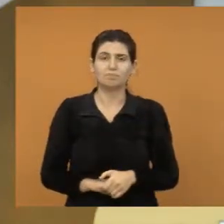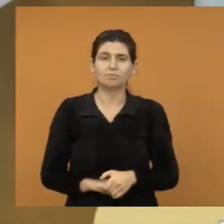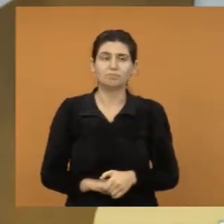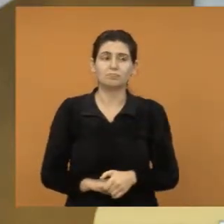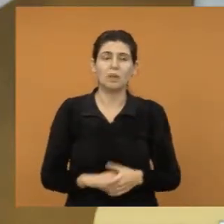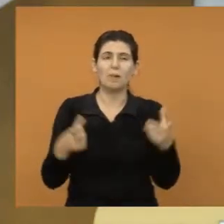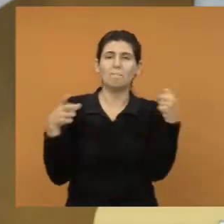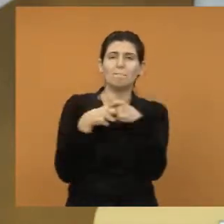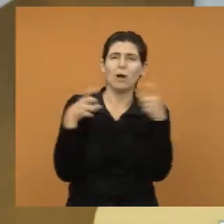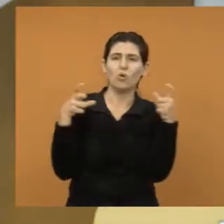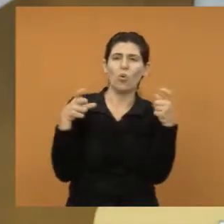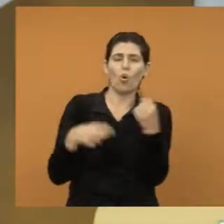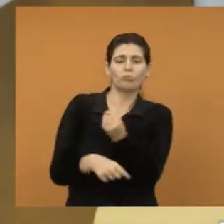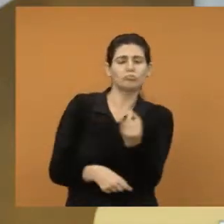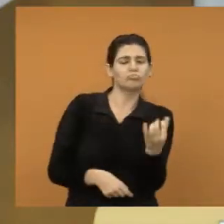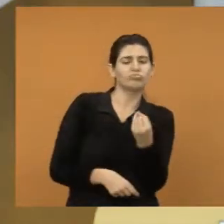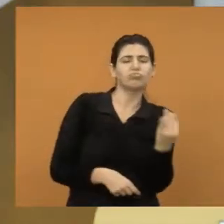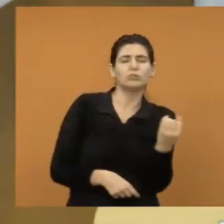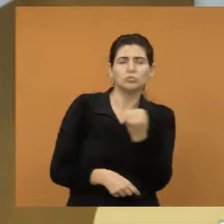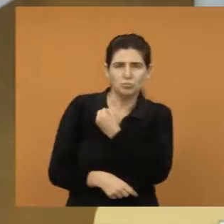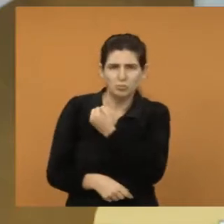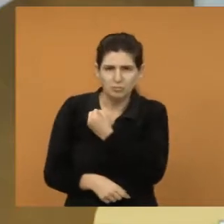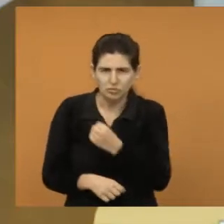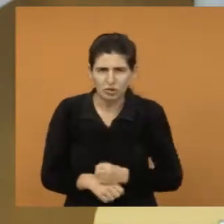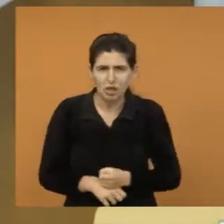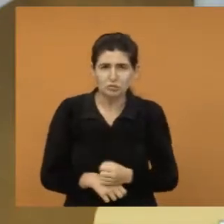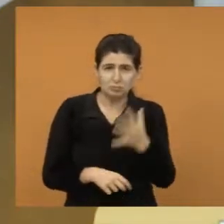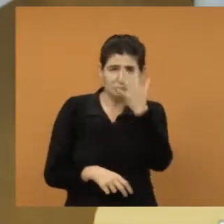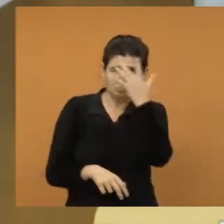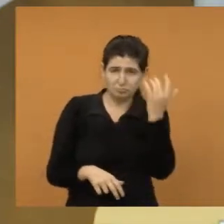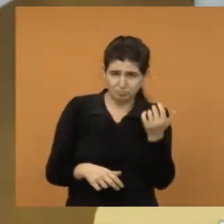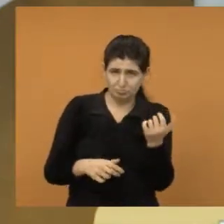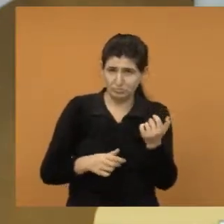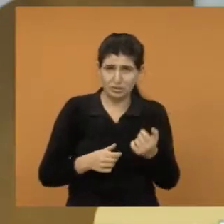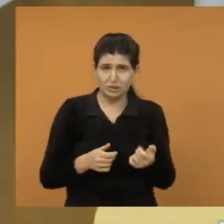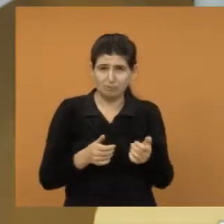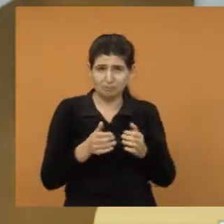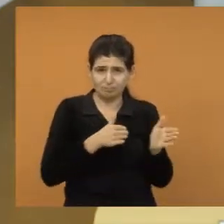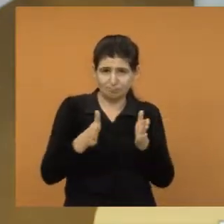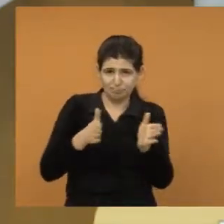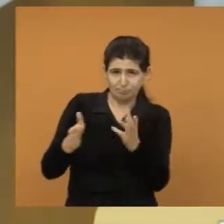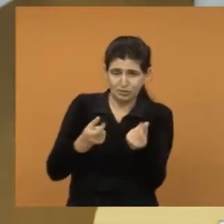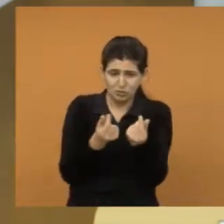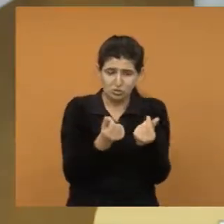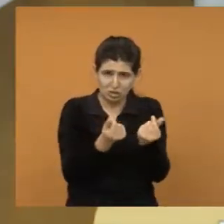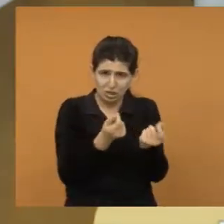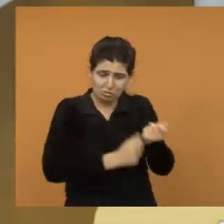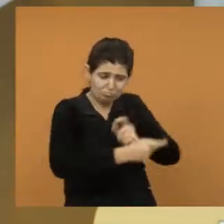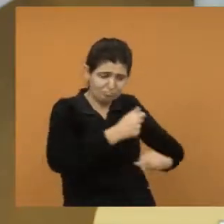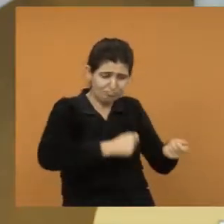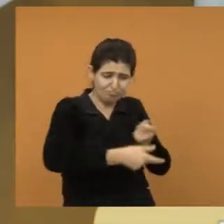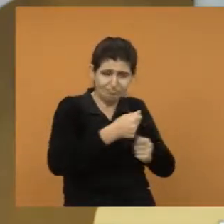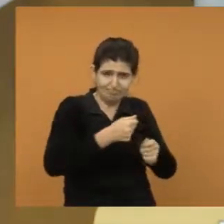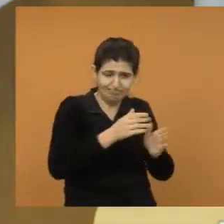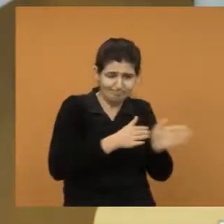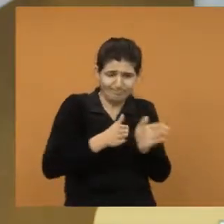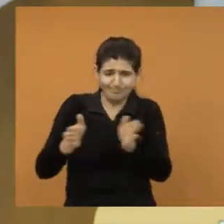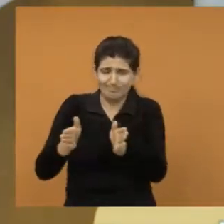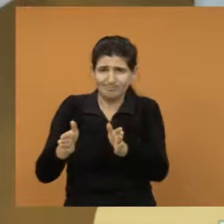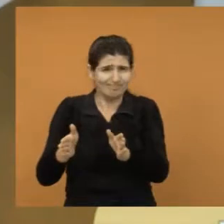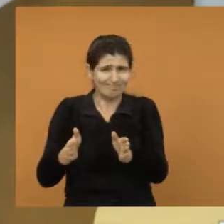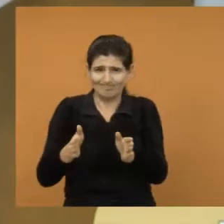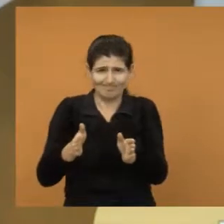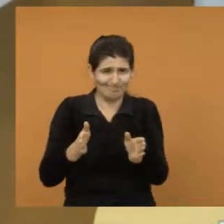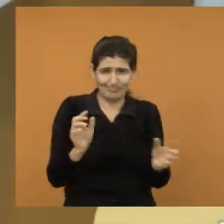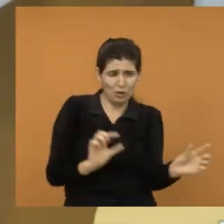maiores taxas de pior taxa de distribuição de renda. Os países que conservam a maior desigualdade